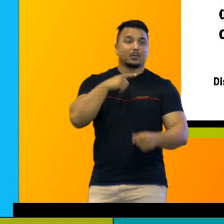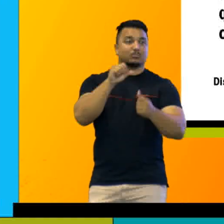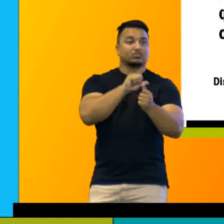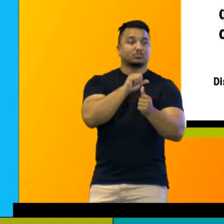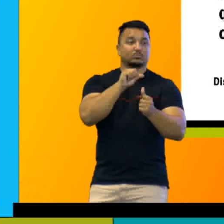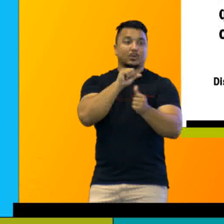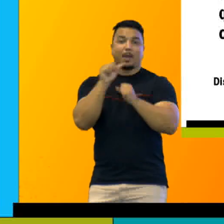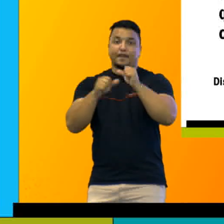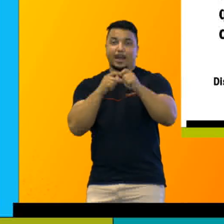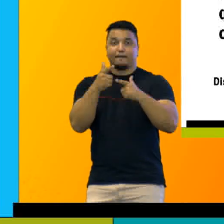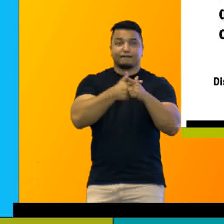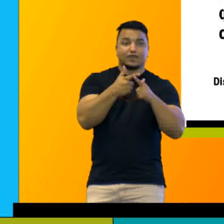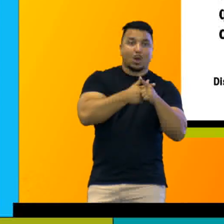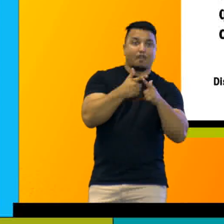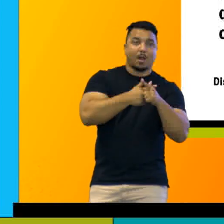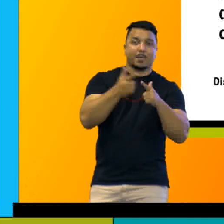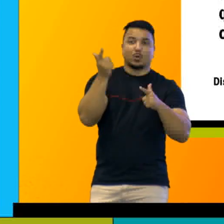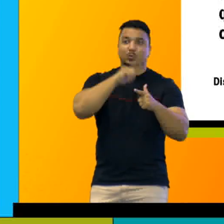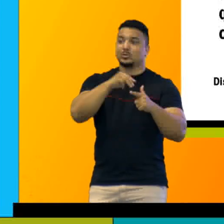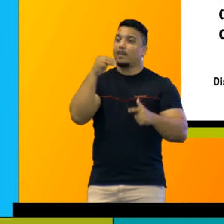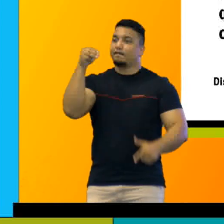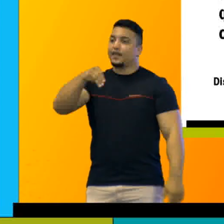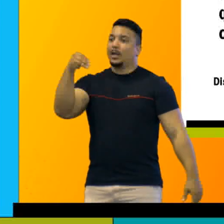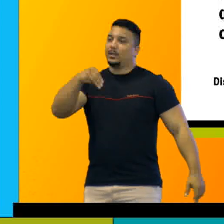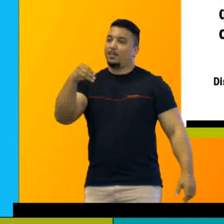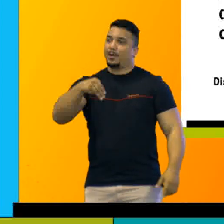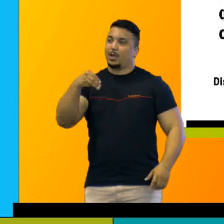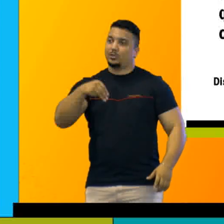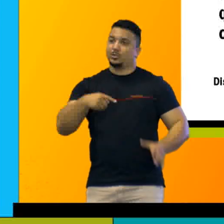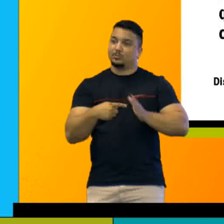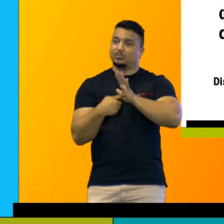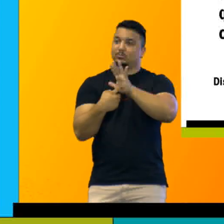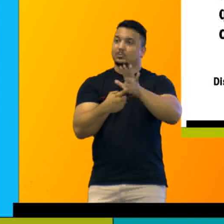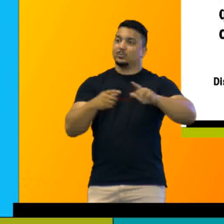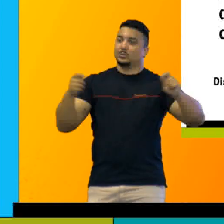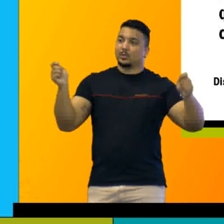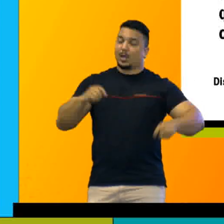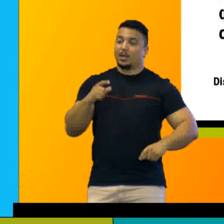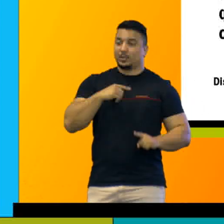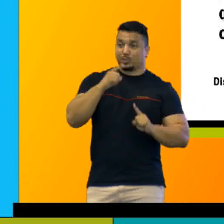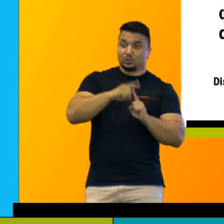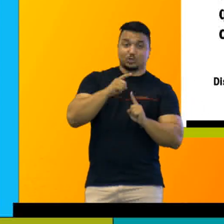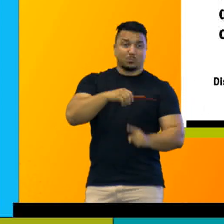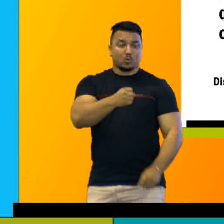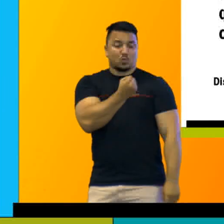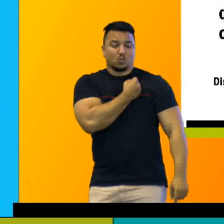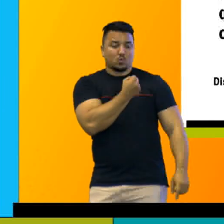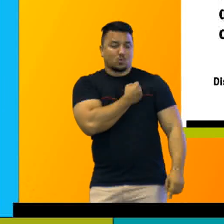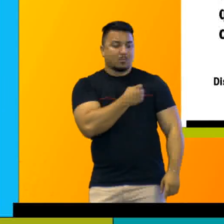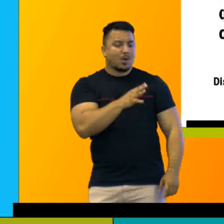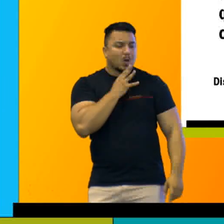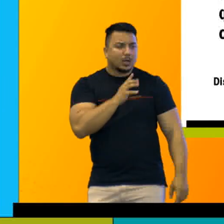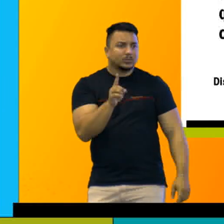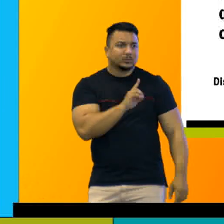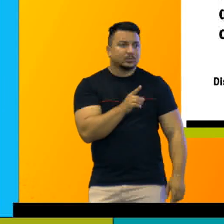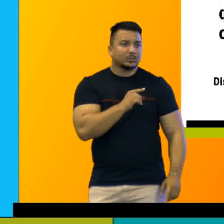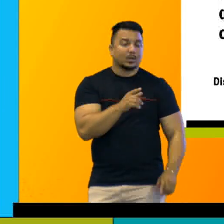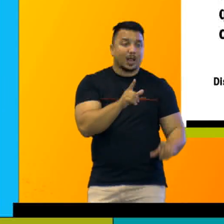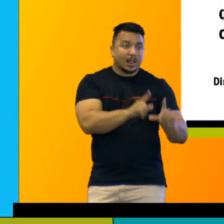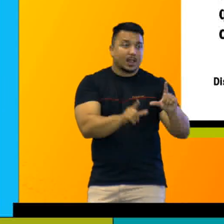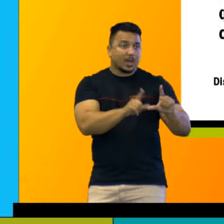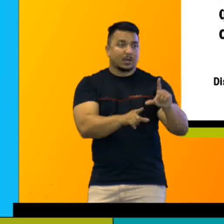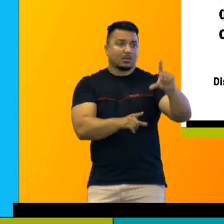um problema numa linguagem matemática, numa expressão onde tem um número que eu não sei qual é ainda e que eu vou chamar de uma